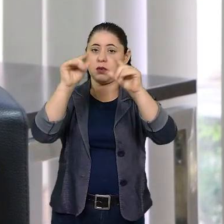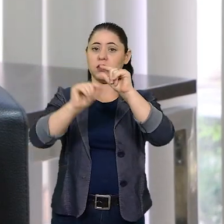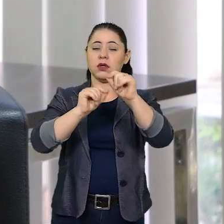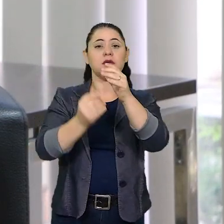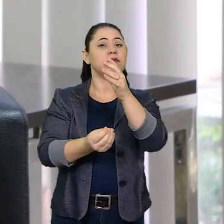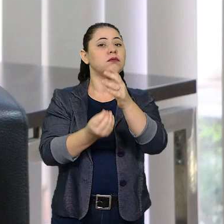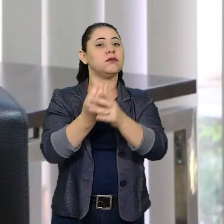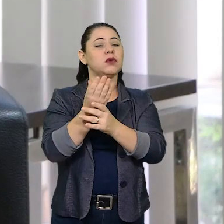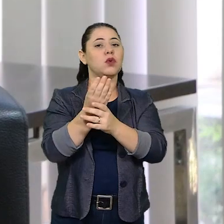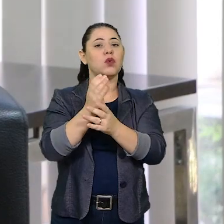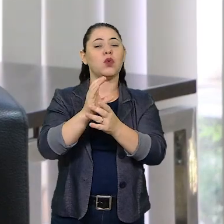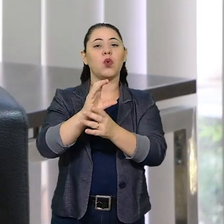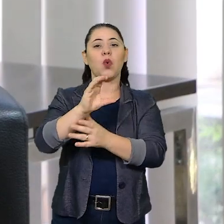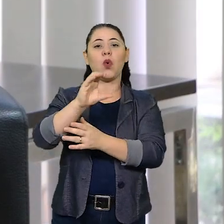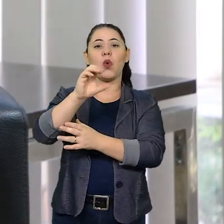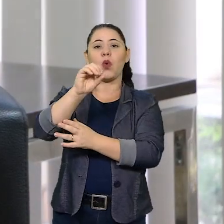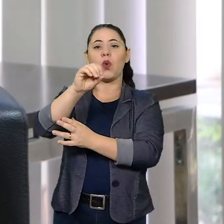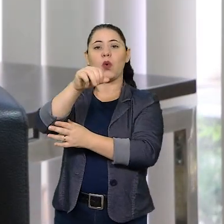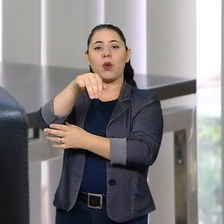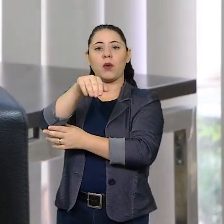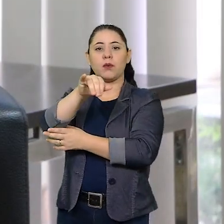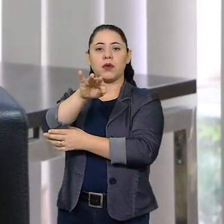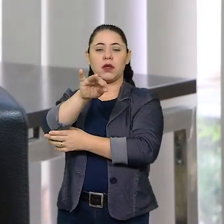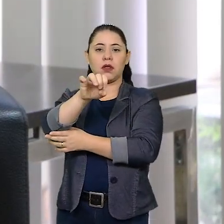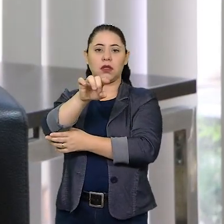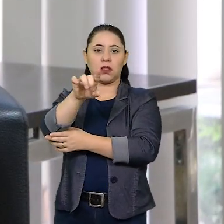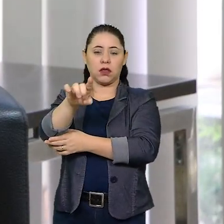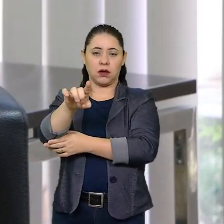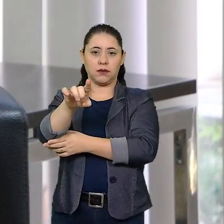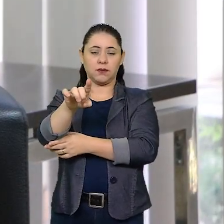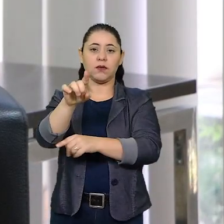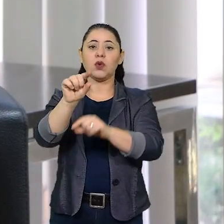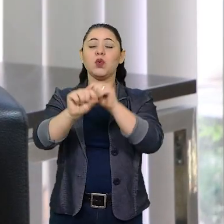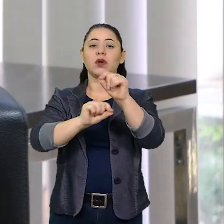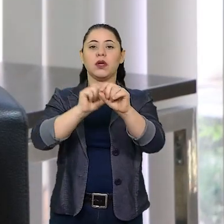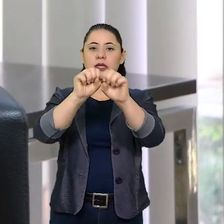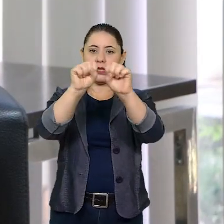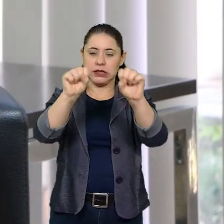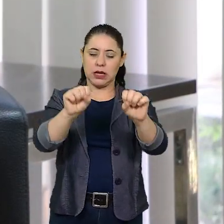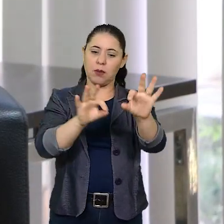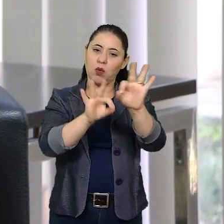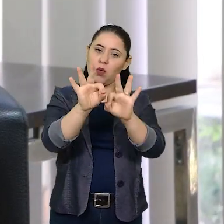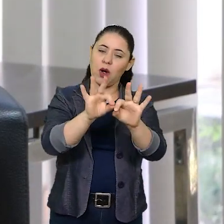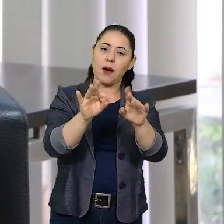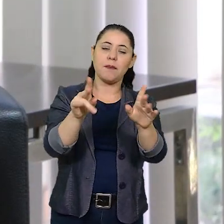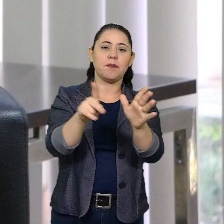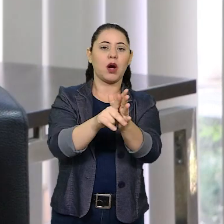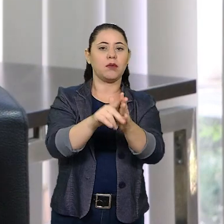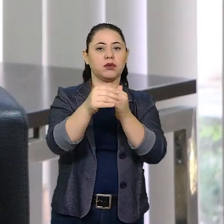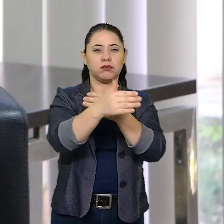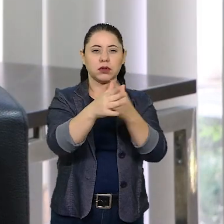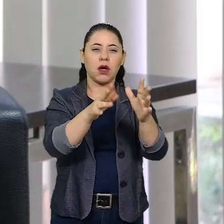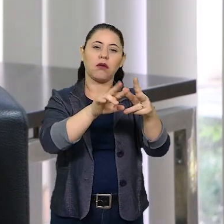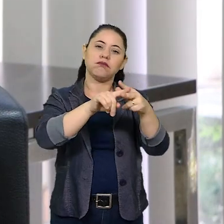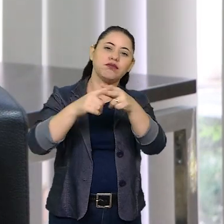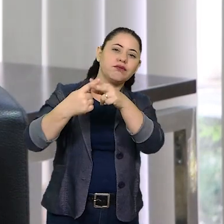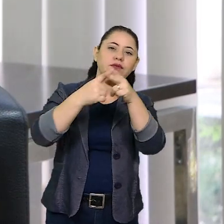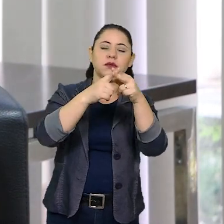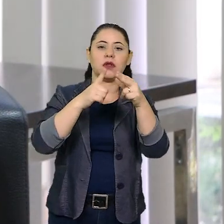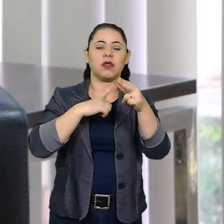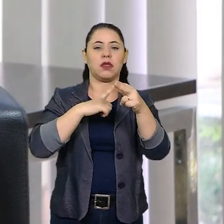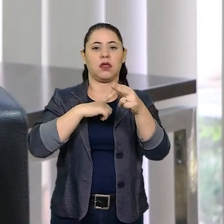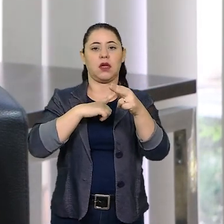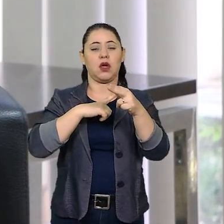Superior da Magistratura, que instituísse um comitê de acompanhamento, de suporte técnico, de supervisão para o